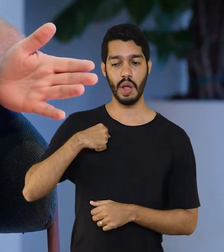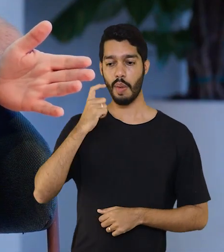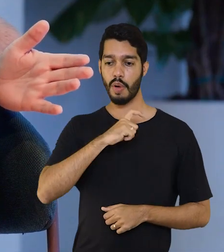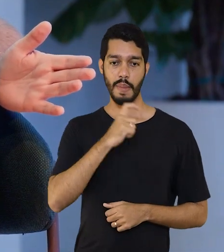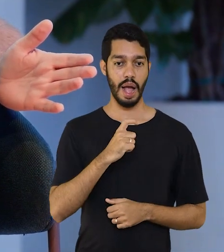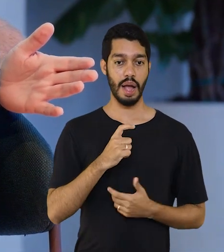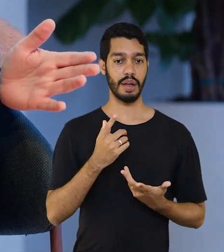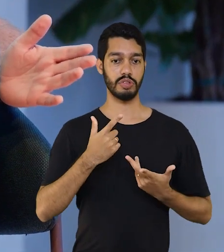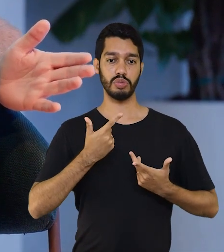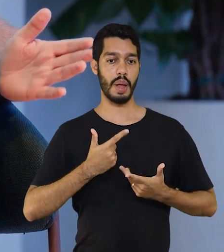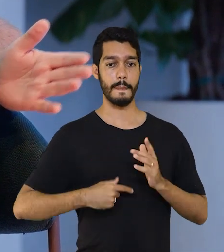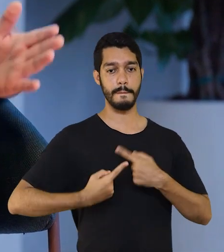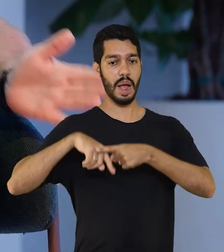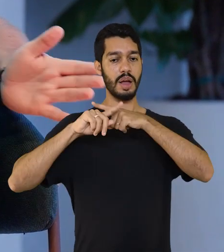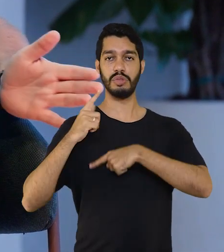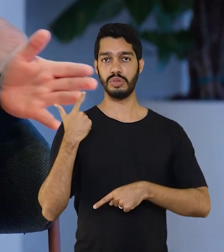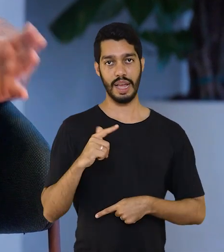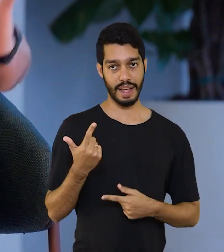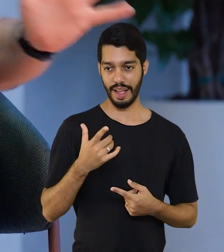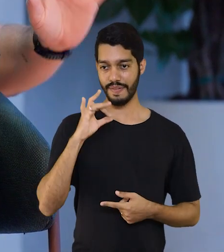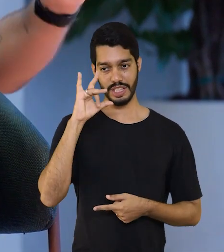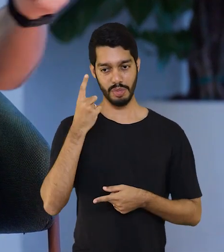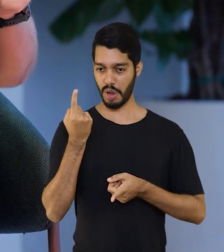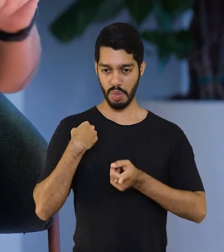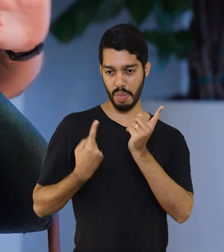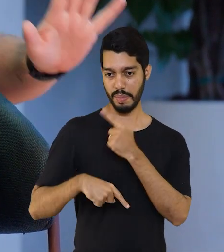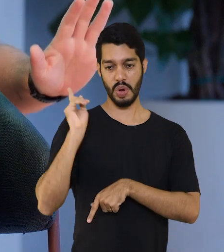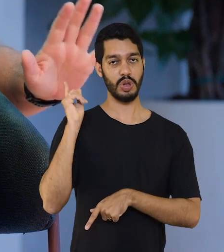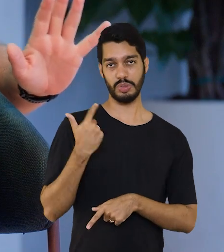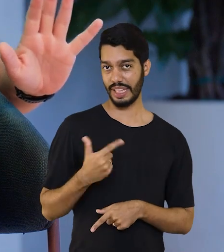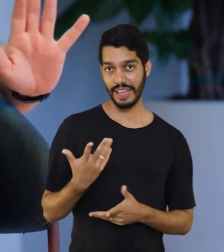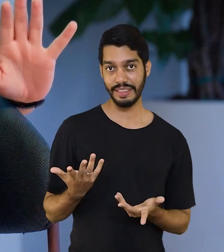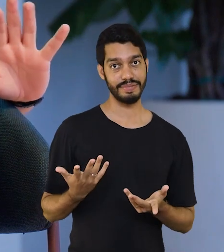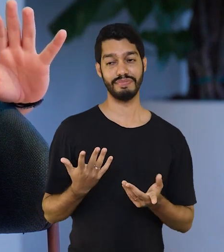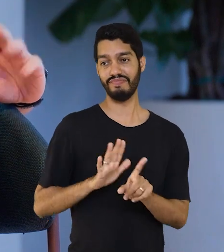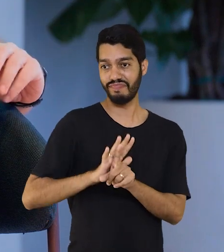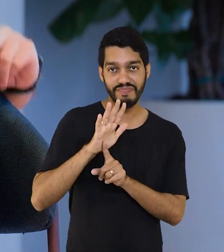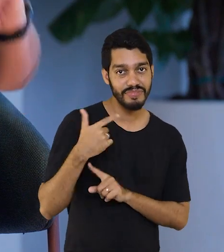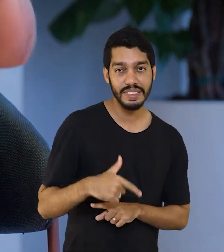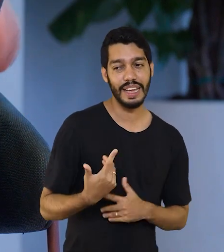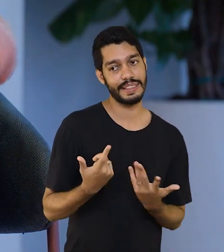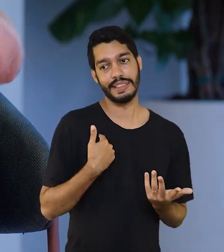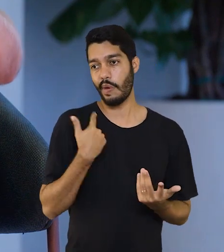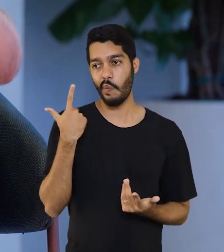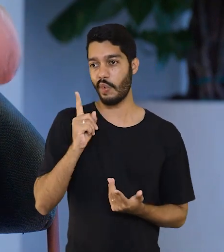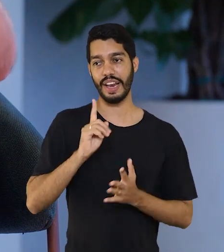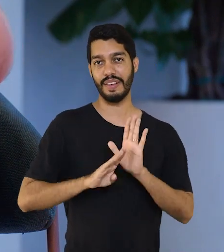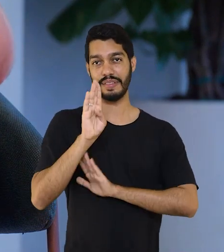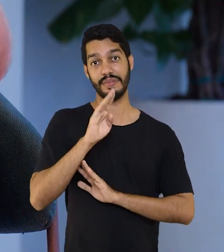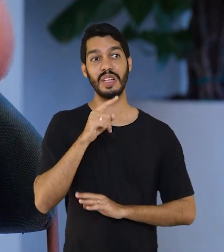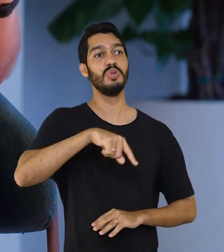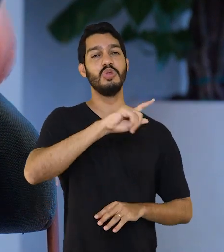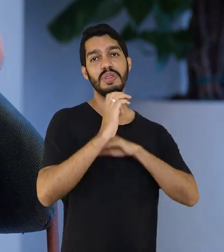bombar no TikTok, se eu não bombar no YouTube, eu não vou crescer. Então, o vídeo, hoje a gente precisa explicar menos. Inteligência